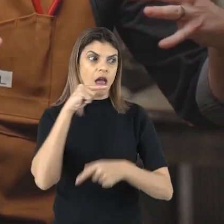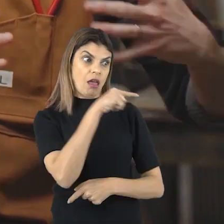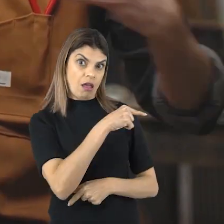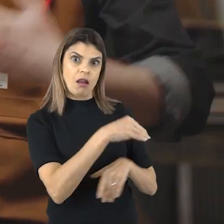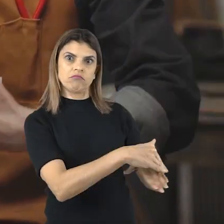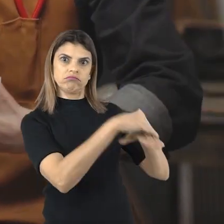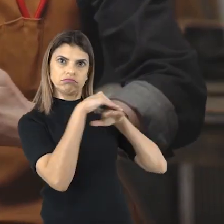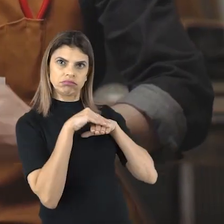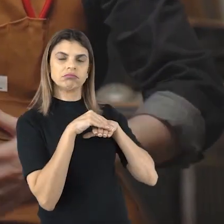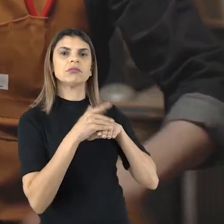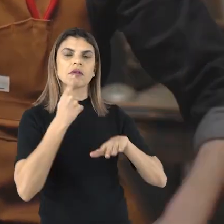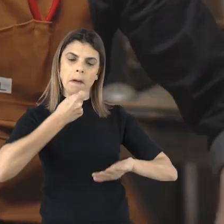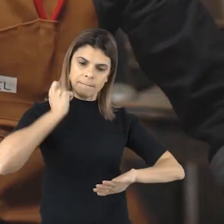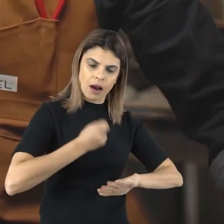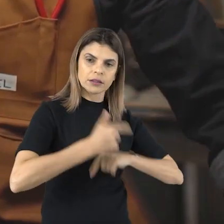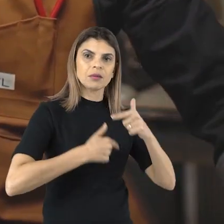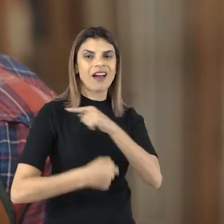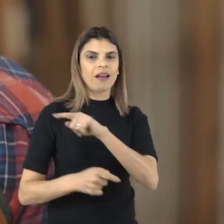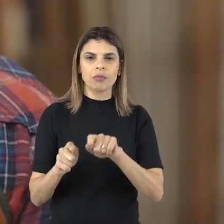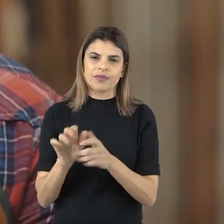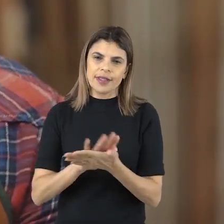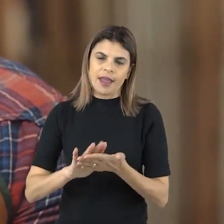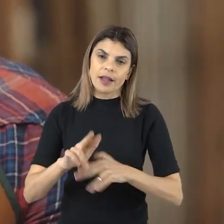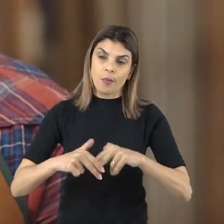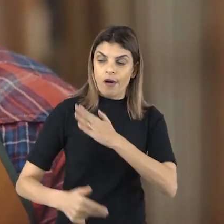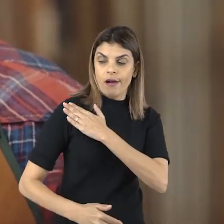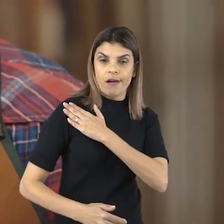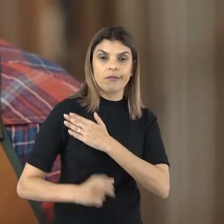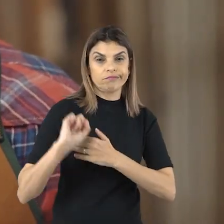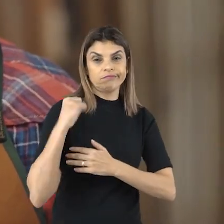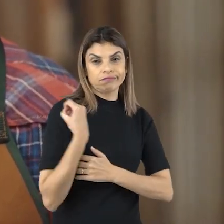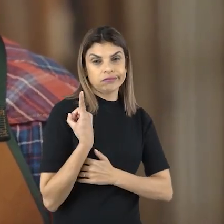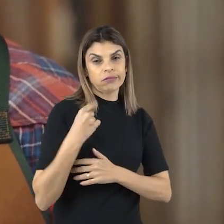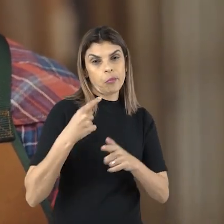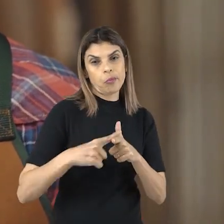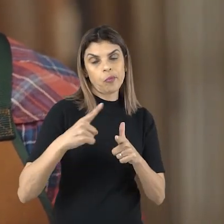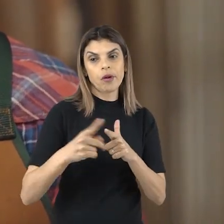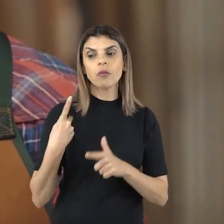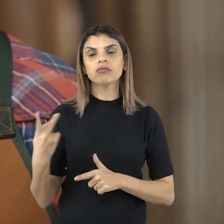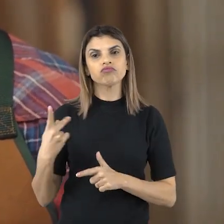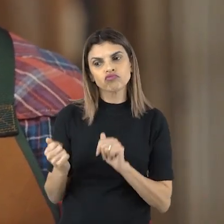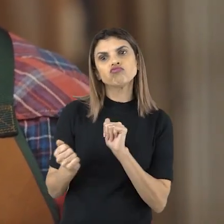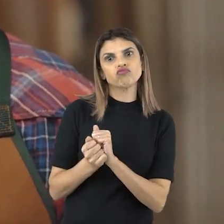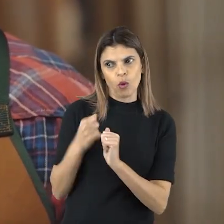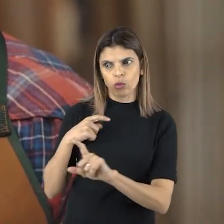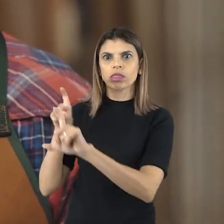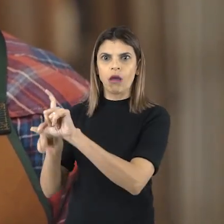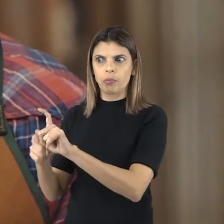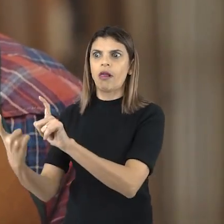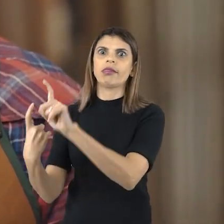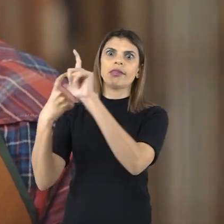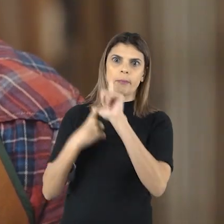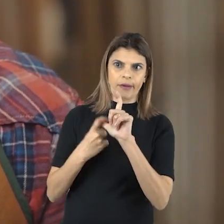ideias e Andrew Mark... Ele não pode fazer nada que use o ombro, mas não conseguiríamos fazer nada sem ele.